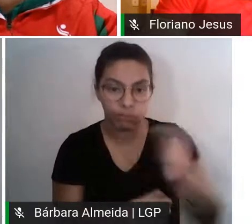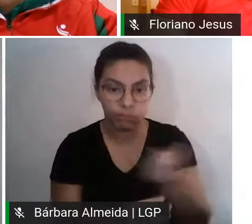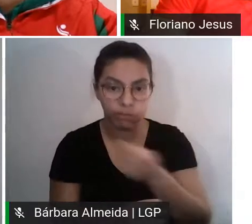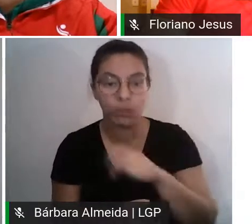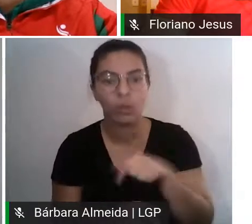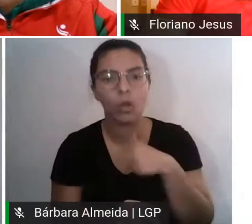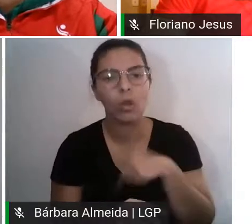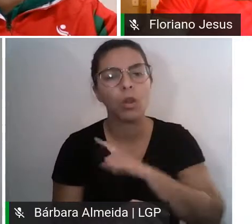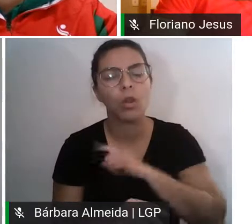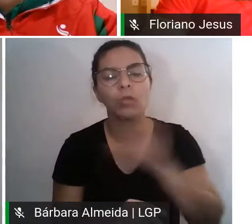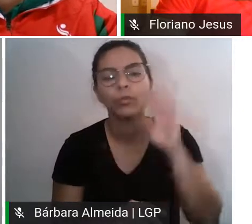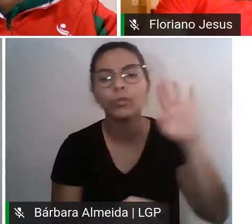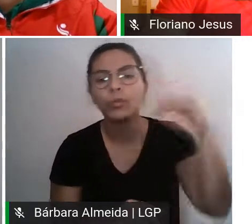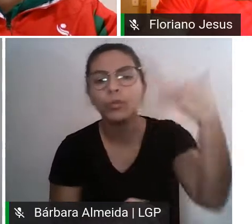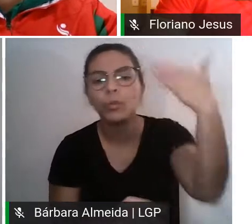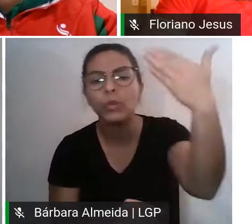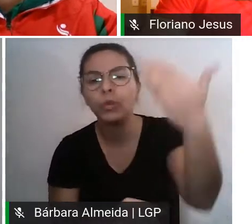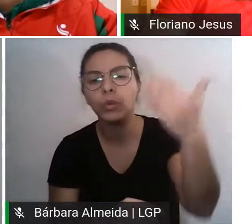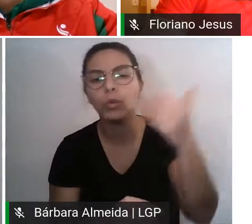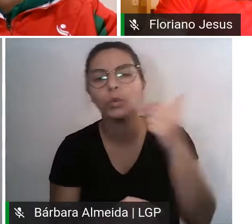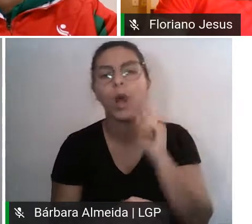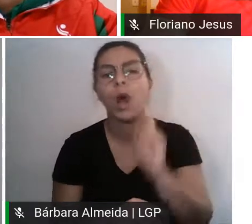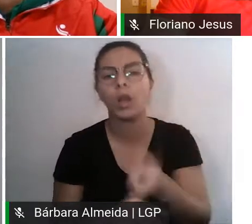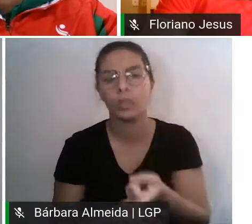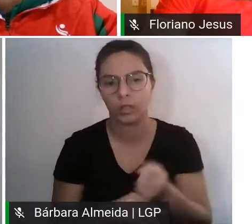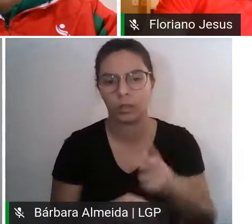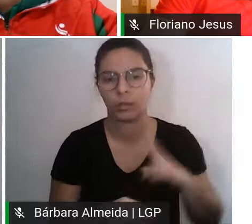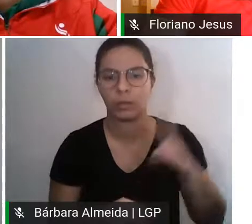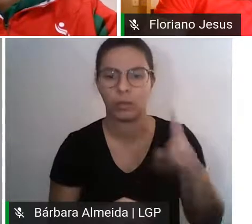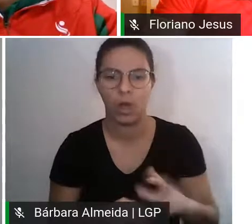podemos perspectivar do para-badminton português no futuro?